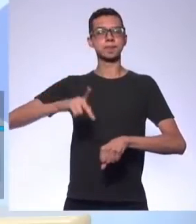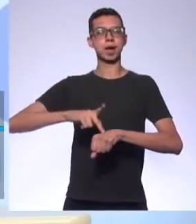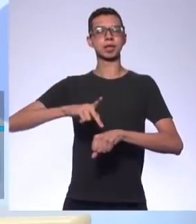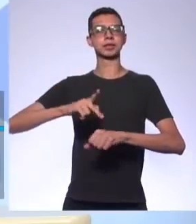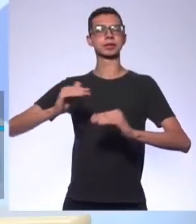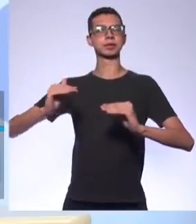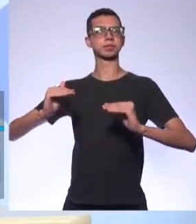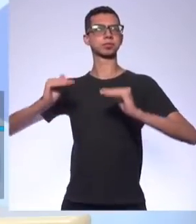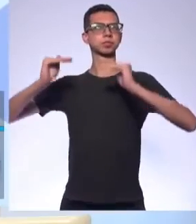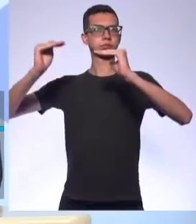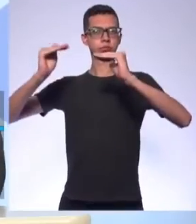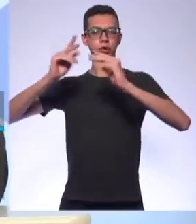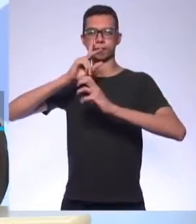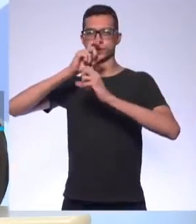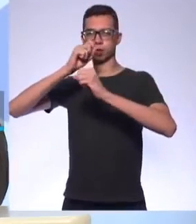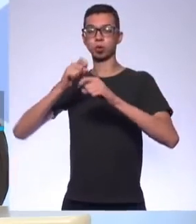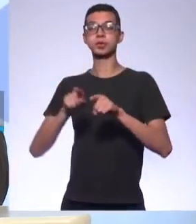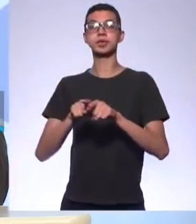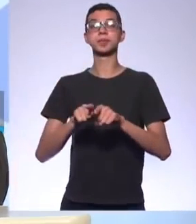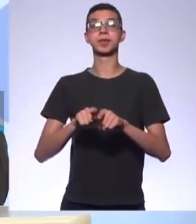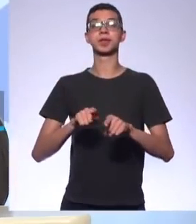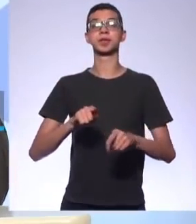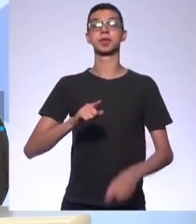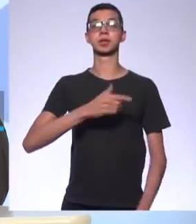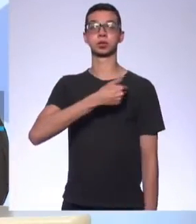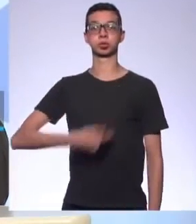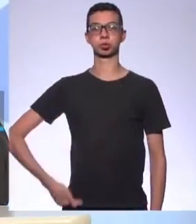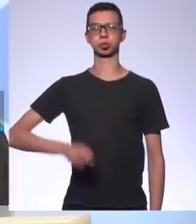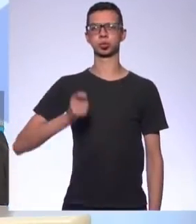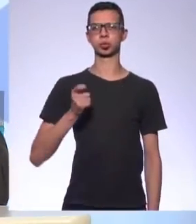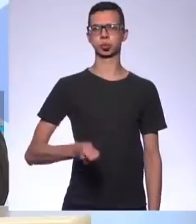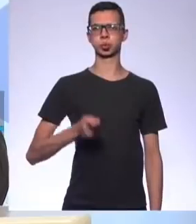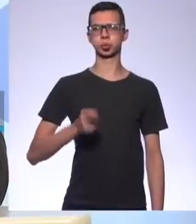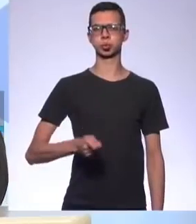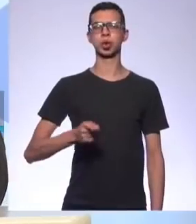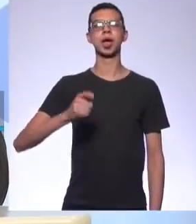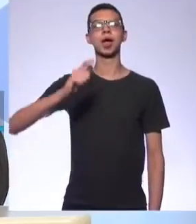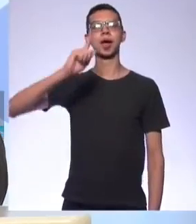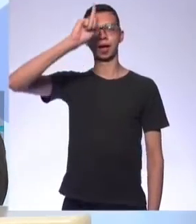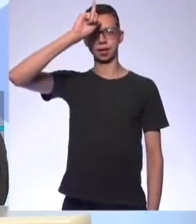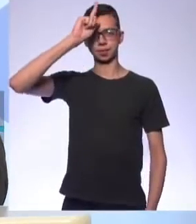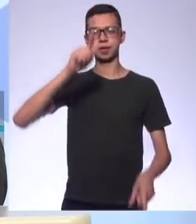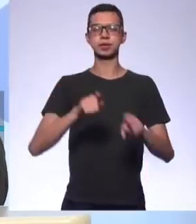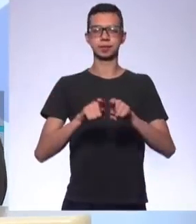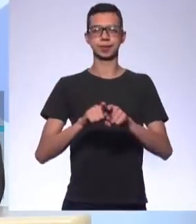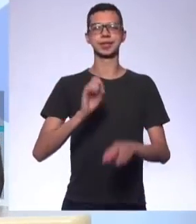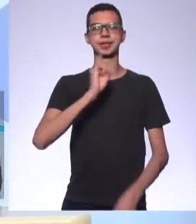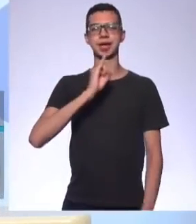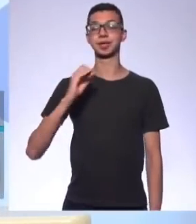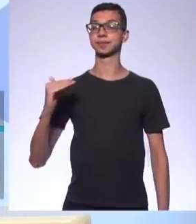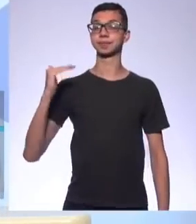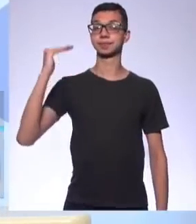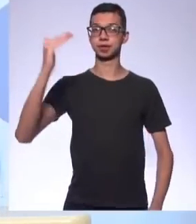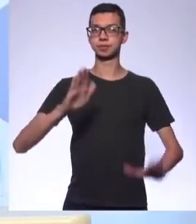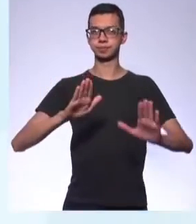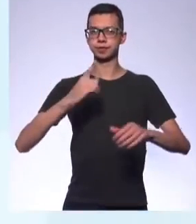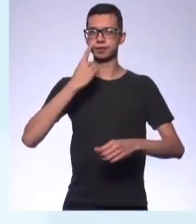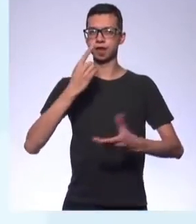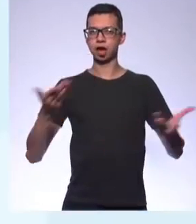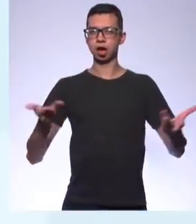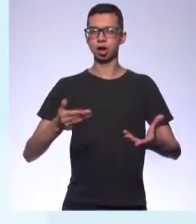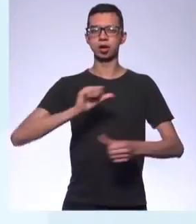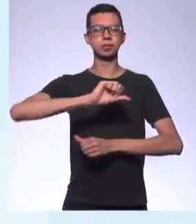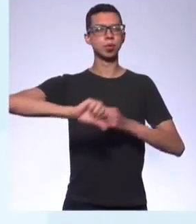regimes totalitários, principalmente na Itália e na Alemanha. Mas antes de chegarmos aí, vamos lá ver rapidinho a Revolução Russa